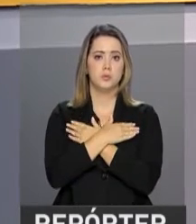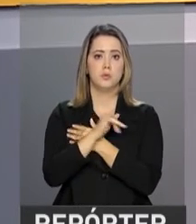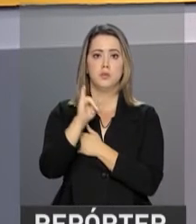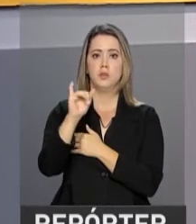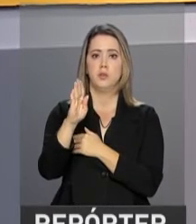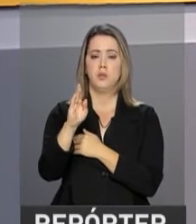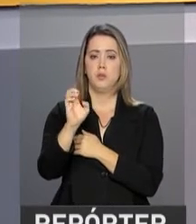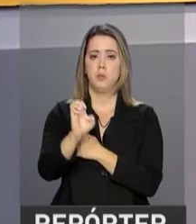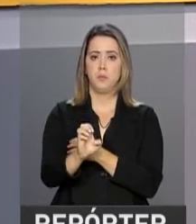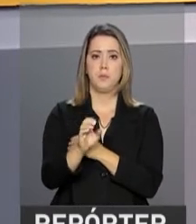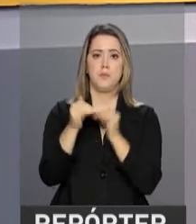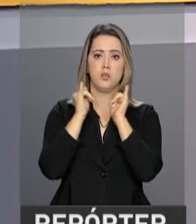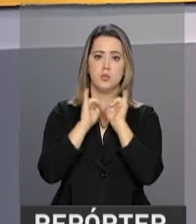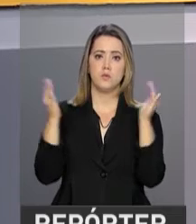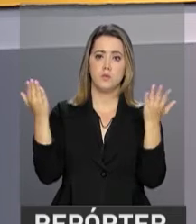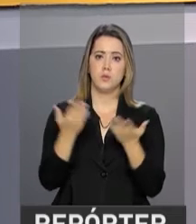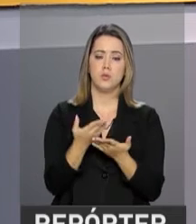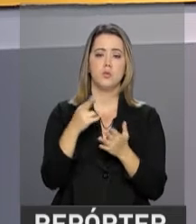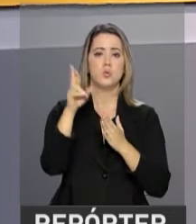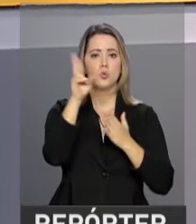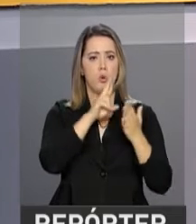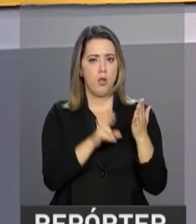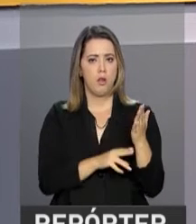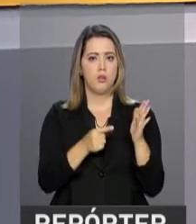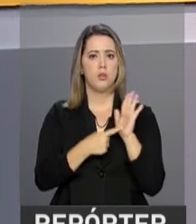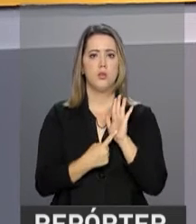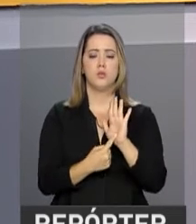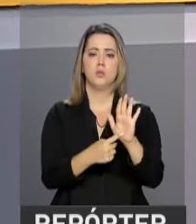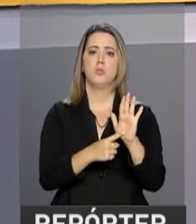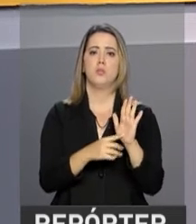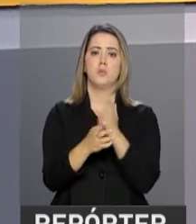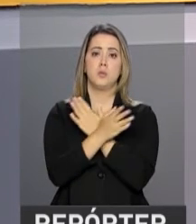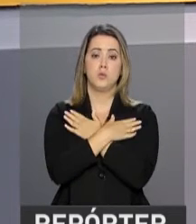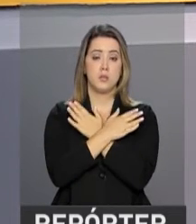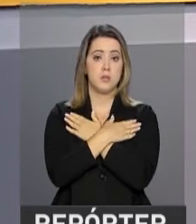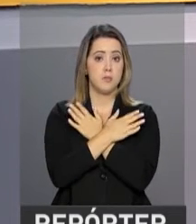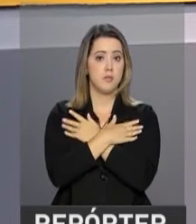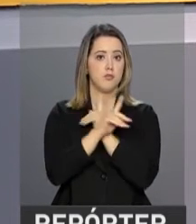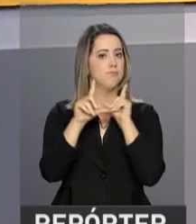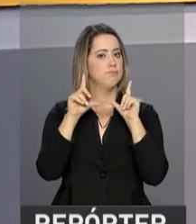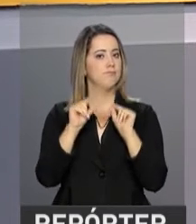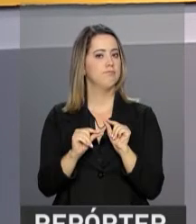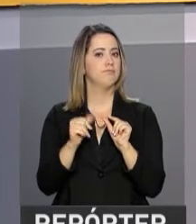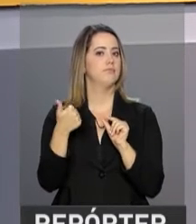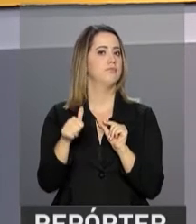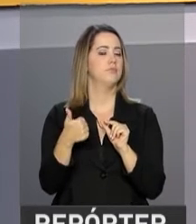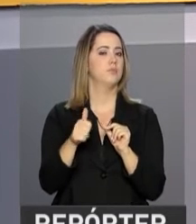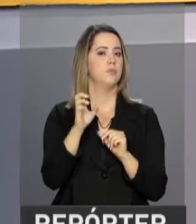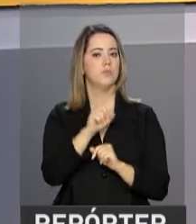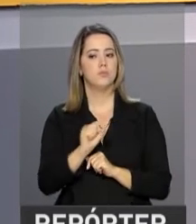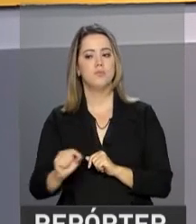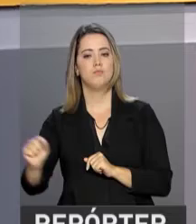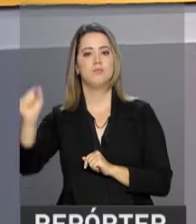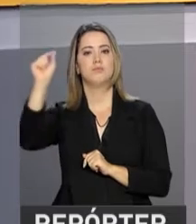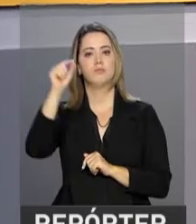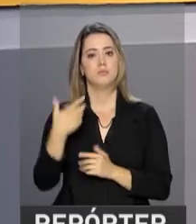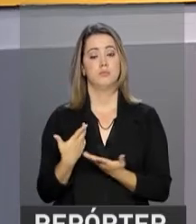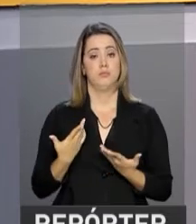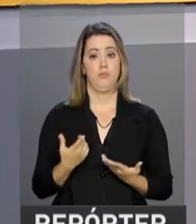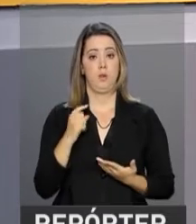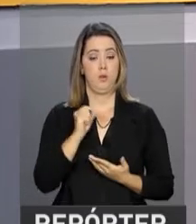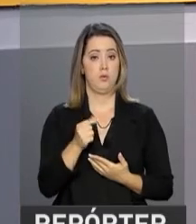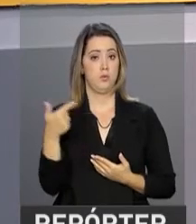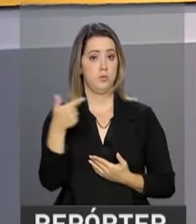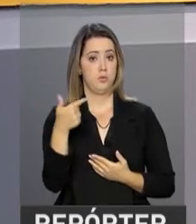divulgou hoje um relatório que mostra que a taxa de desocupação caiu em 11 das 27 unidades da federação o